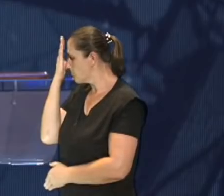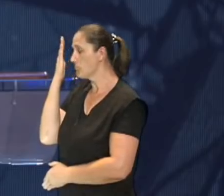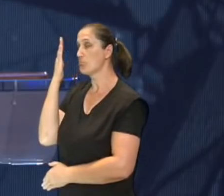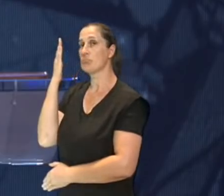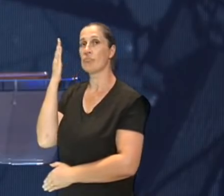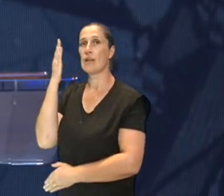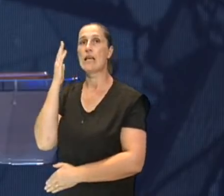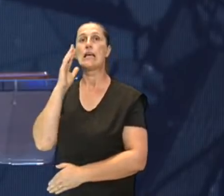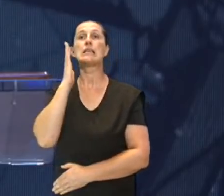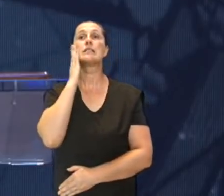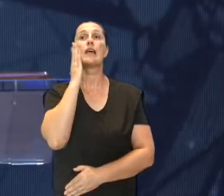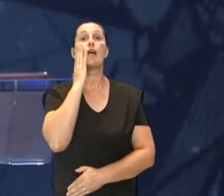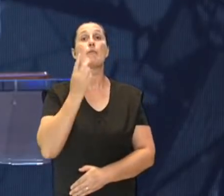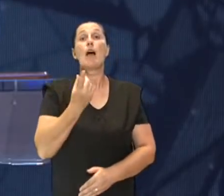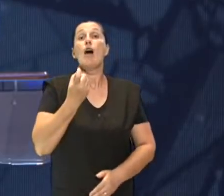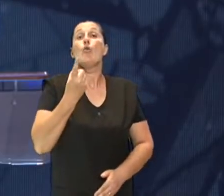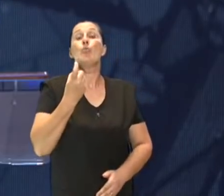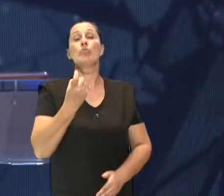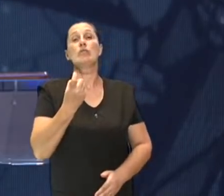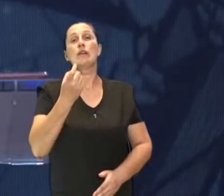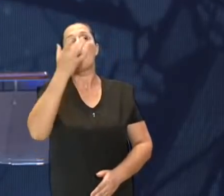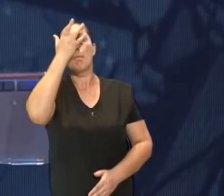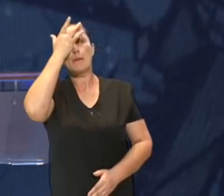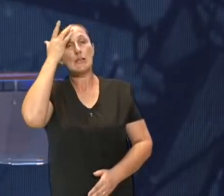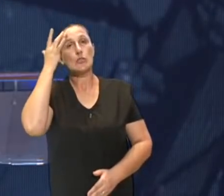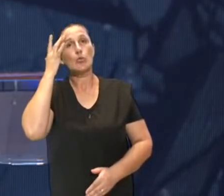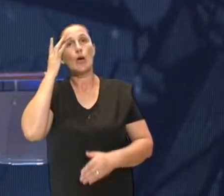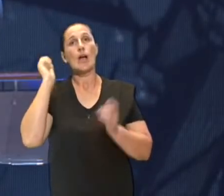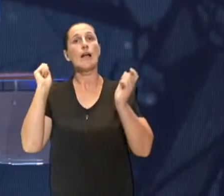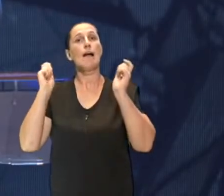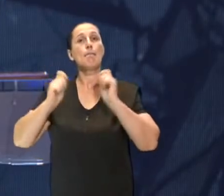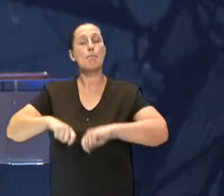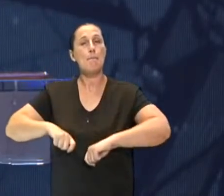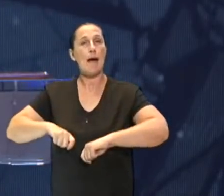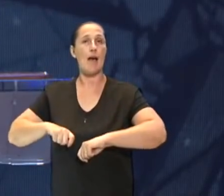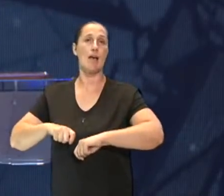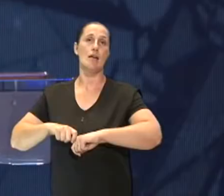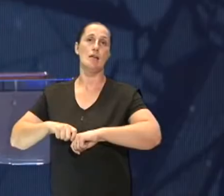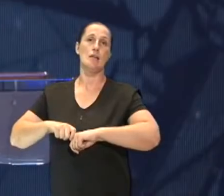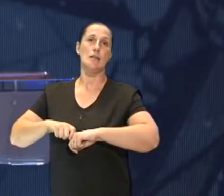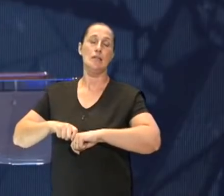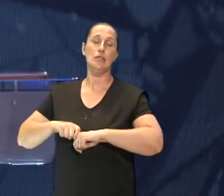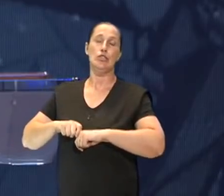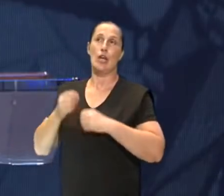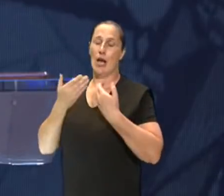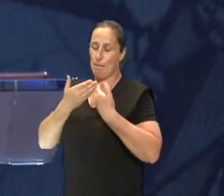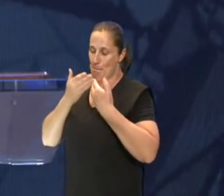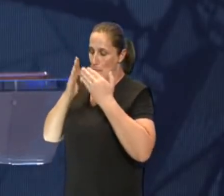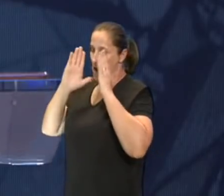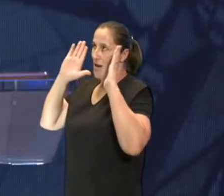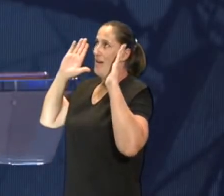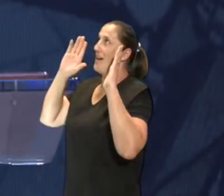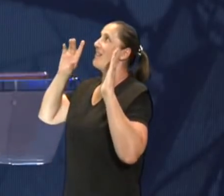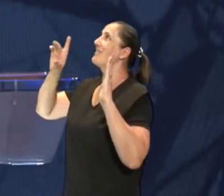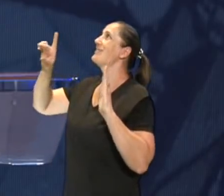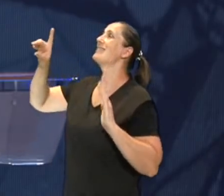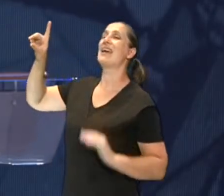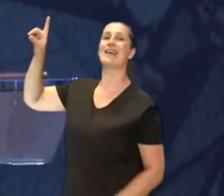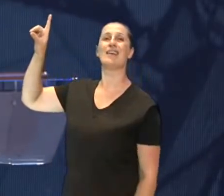uma porta, uma janela, na parede lisa da nossa desesperança, é o